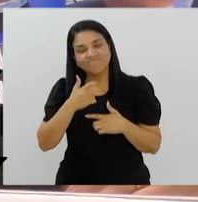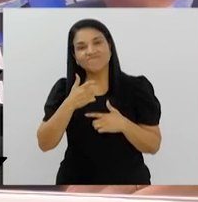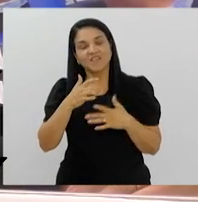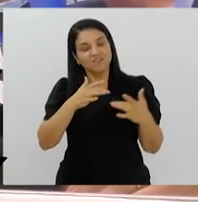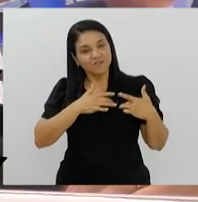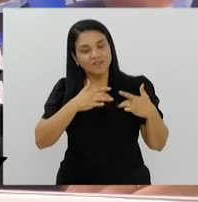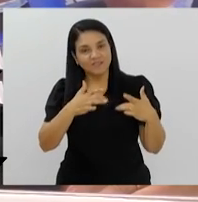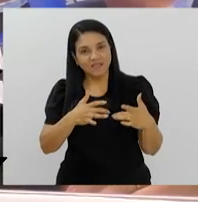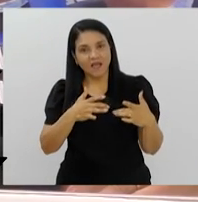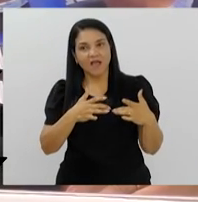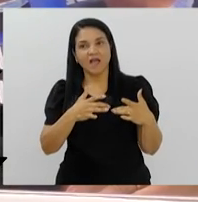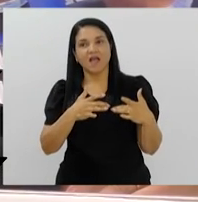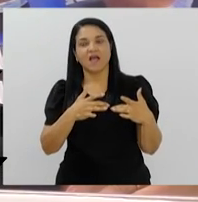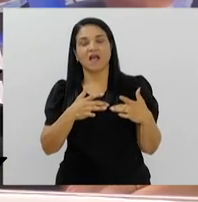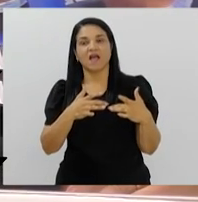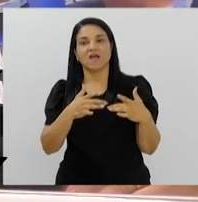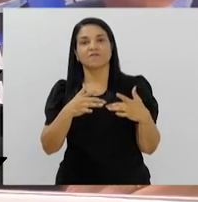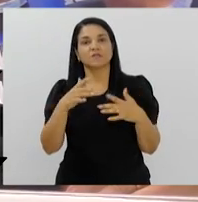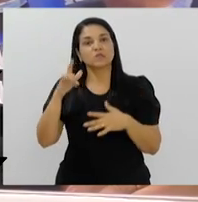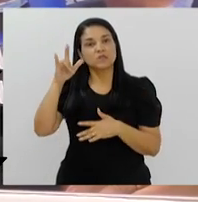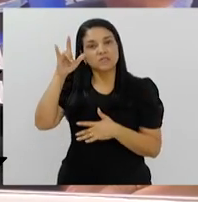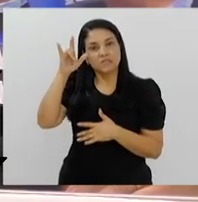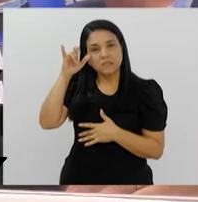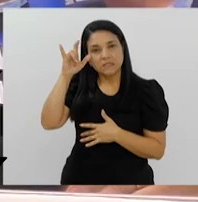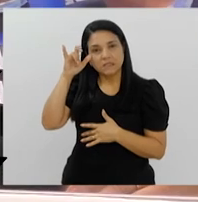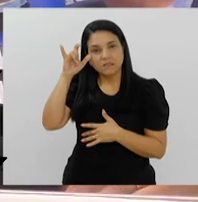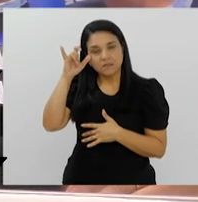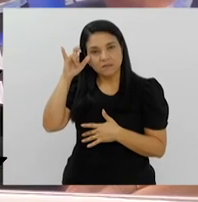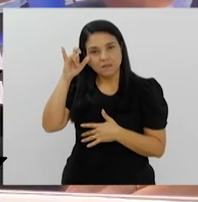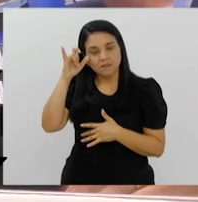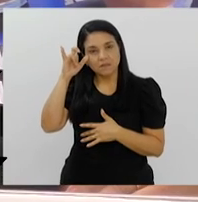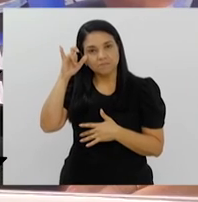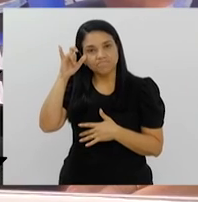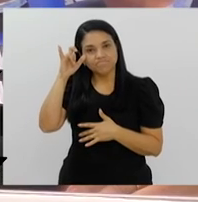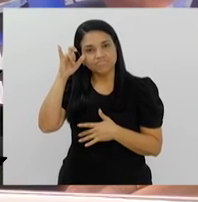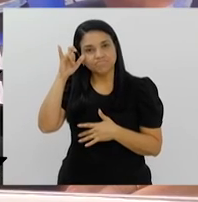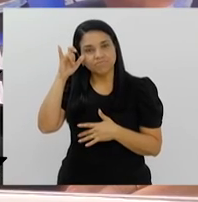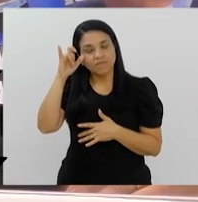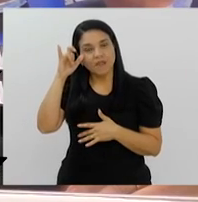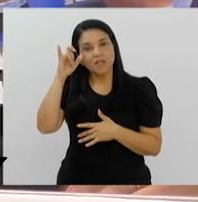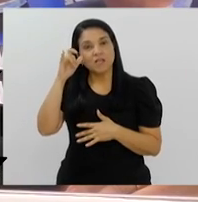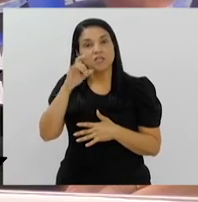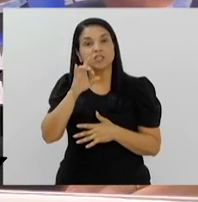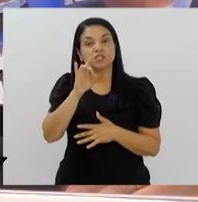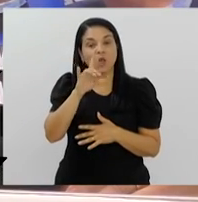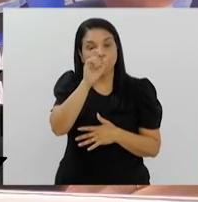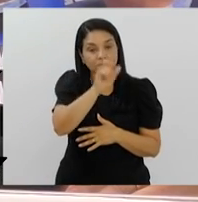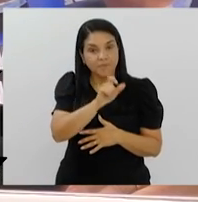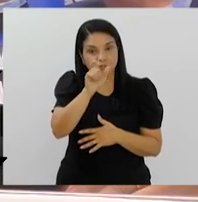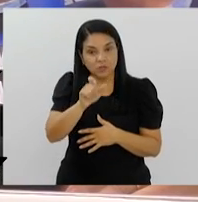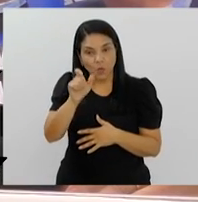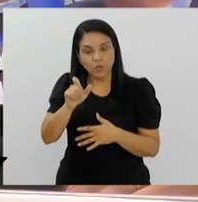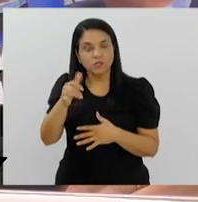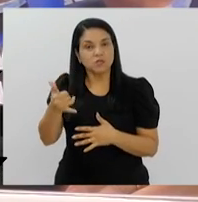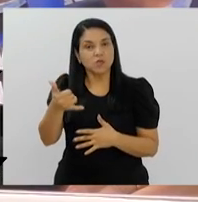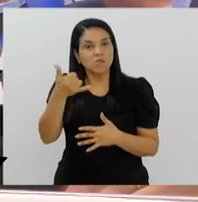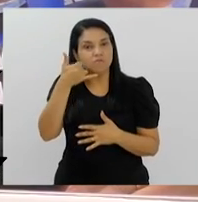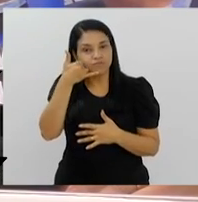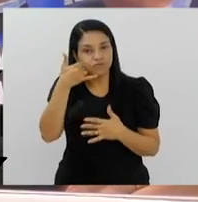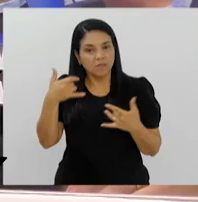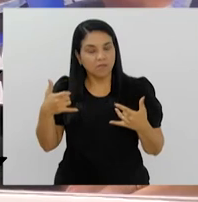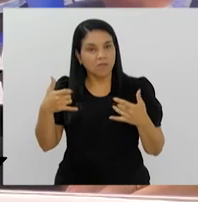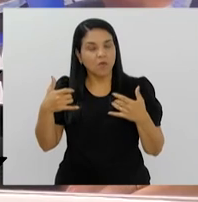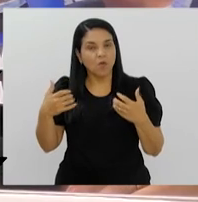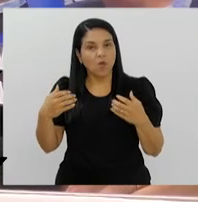solidarizar também fiz um um um Instagram somente para as pessoas se comunicarem com a minha equipe chamado